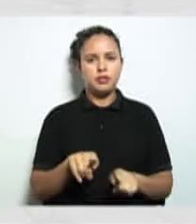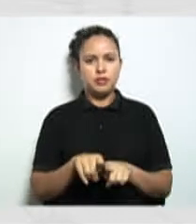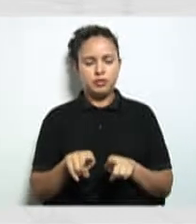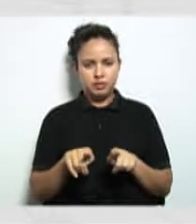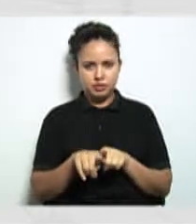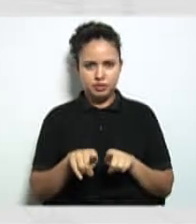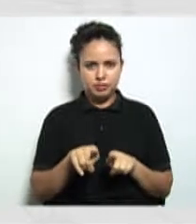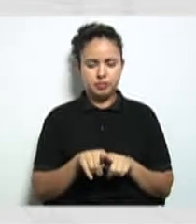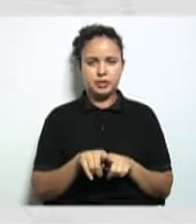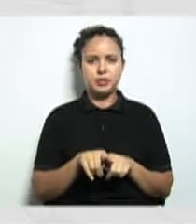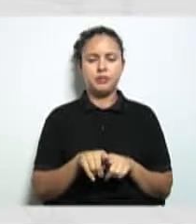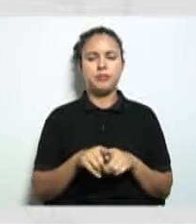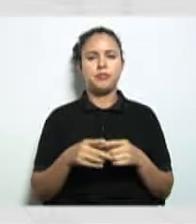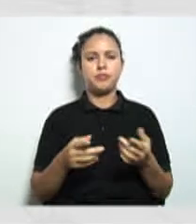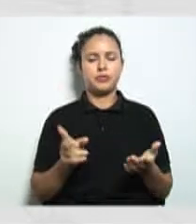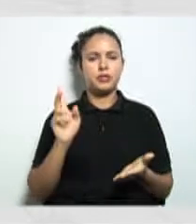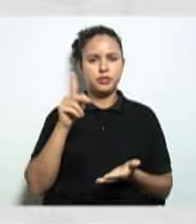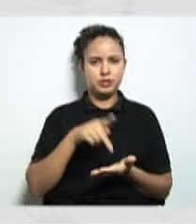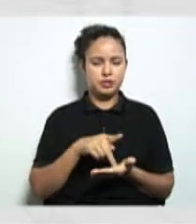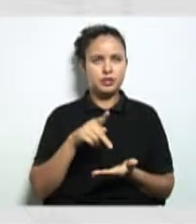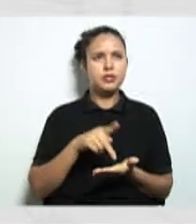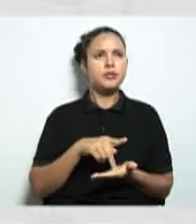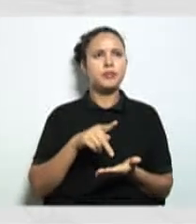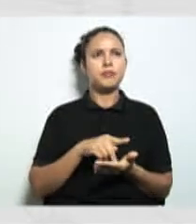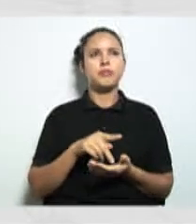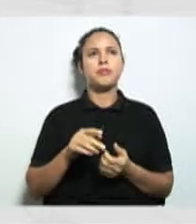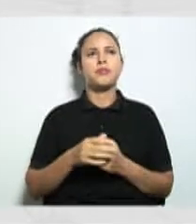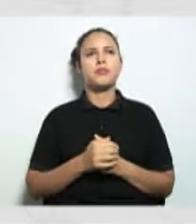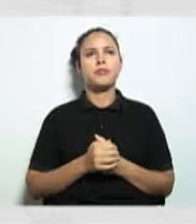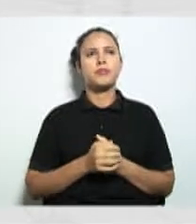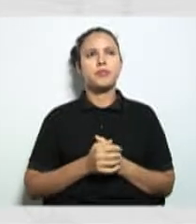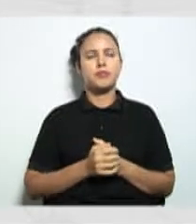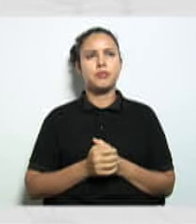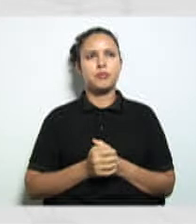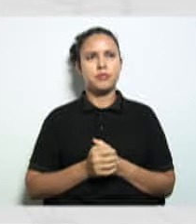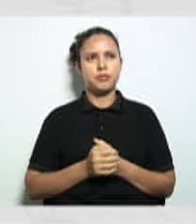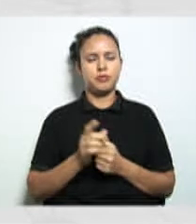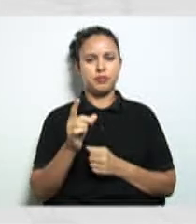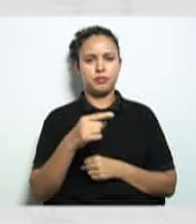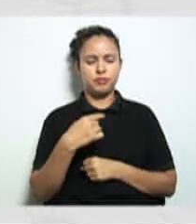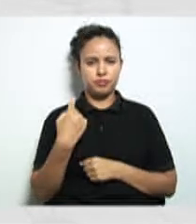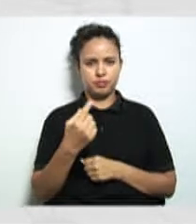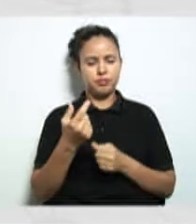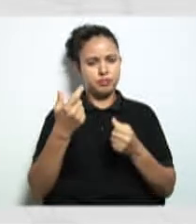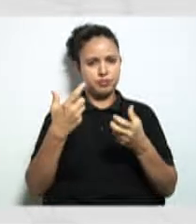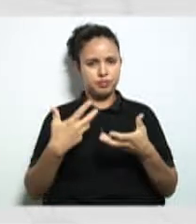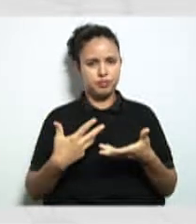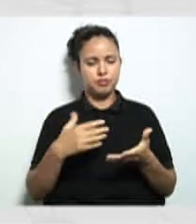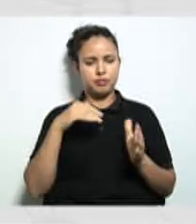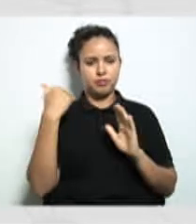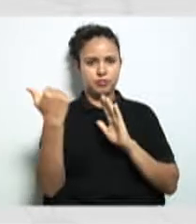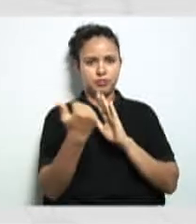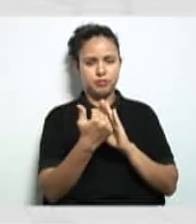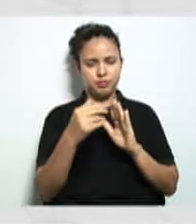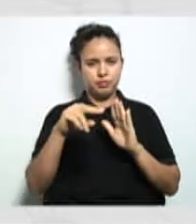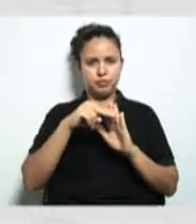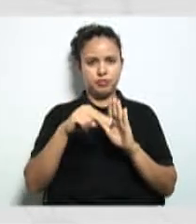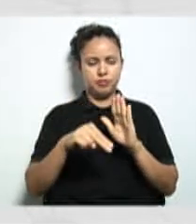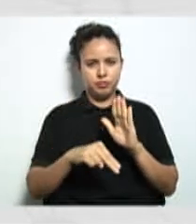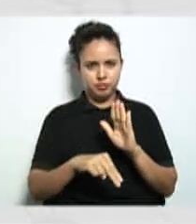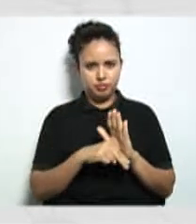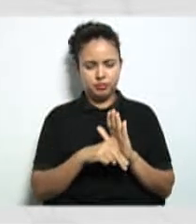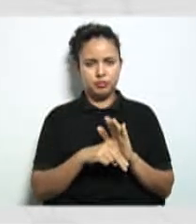Então, aliás, verdadeiro, né? Verdadeiro. Então, quando a gente fala lá de atender às normas, a gente está falando da